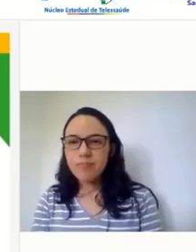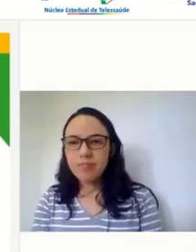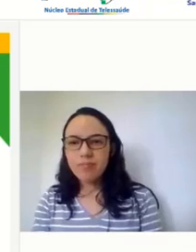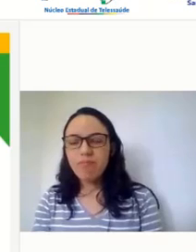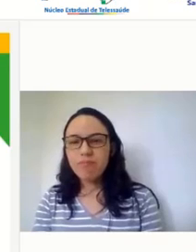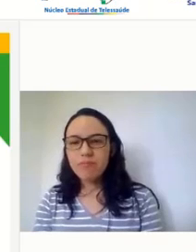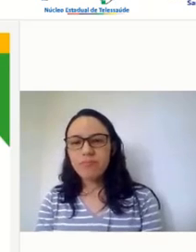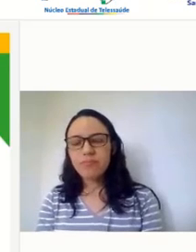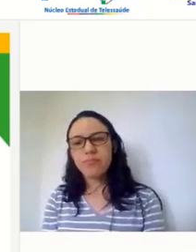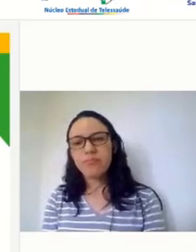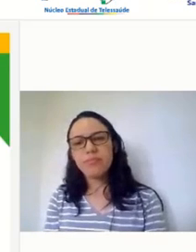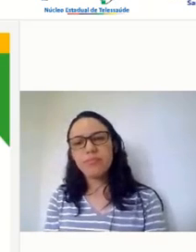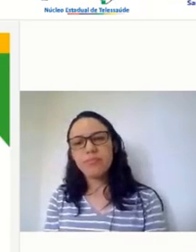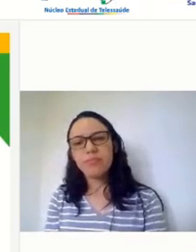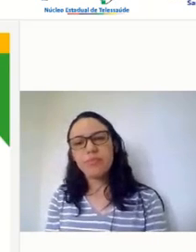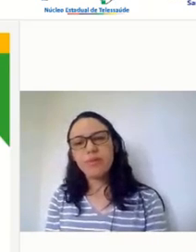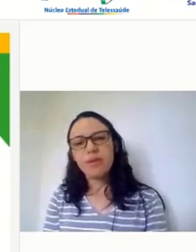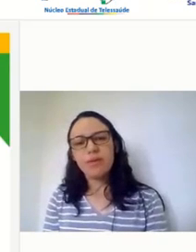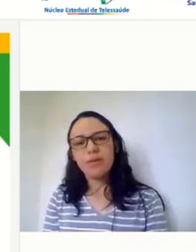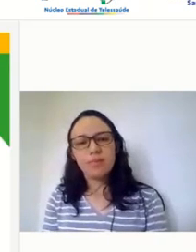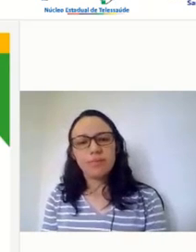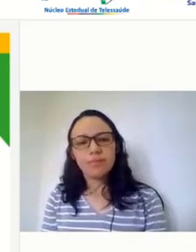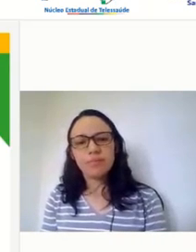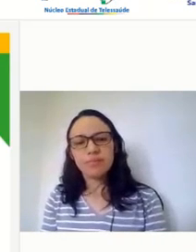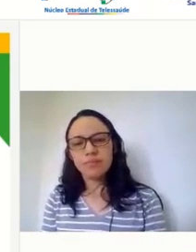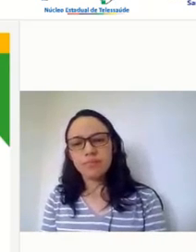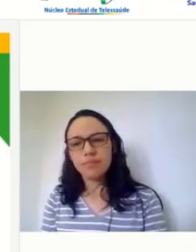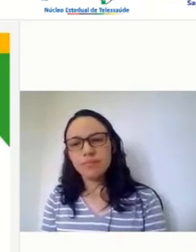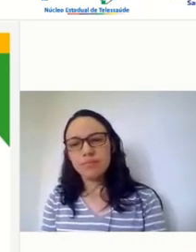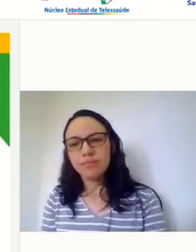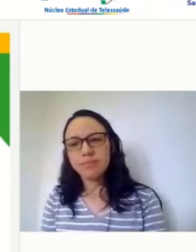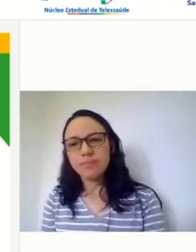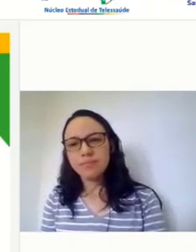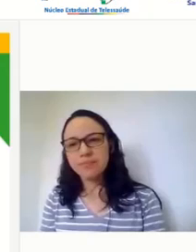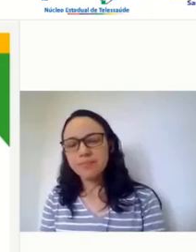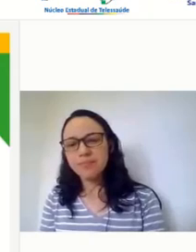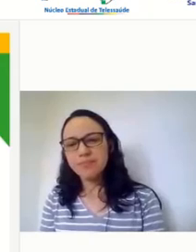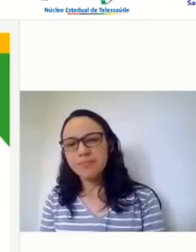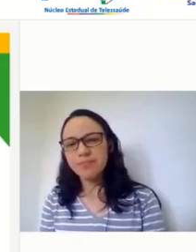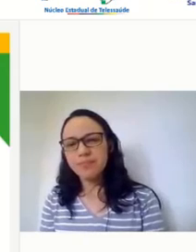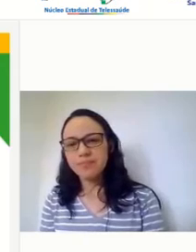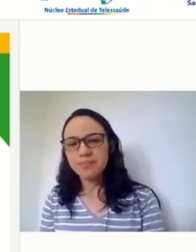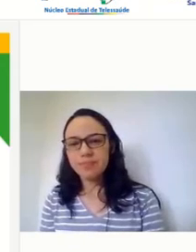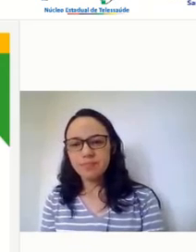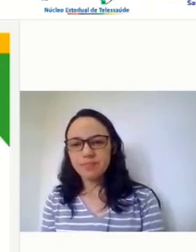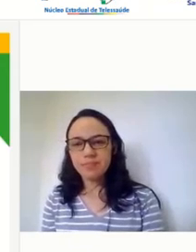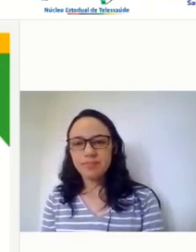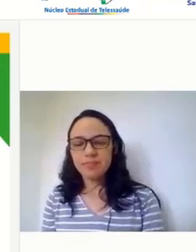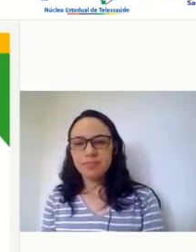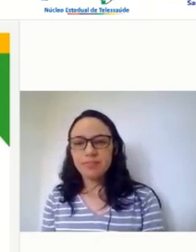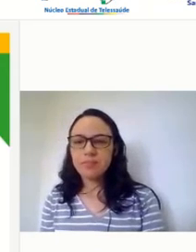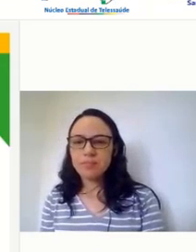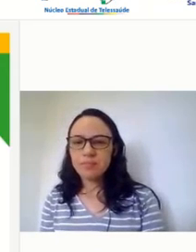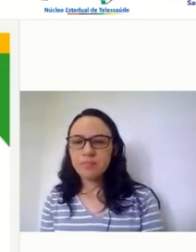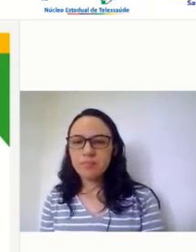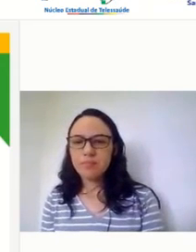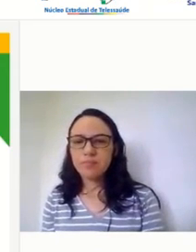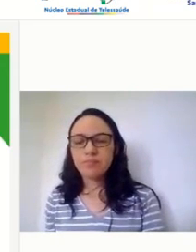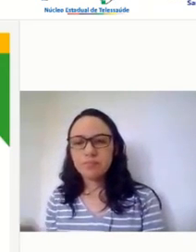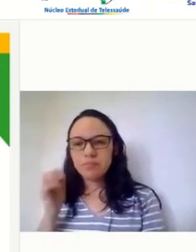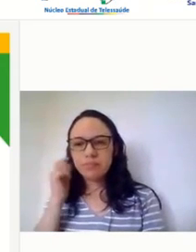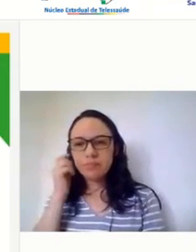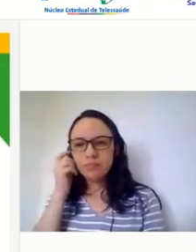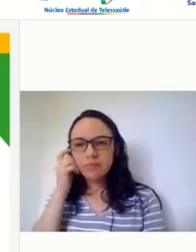contrapartida podemos ver por exemplo na itália que sofreu pelo coronavírus um pouco antes que o brasil a